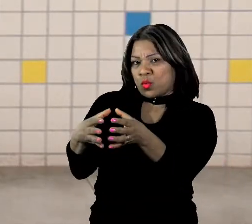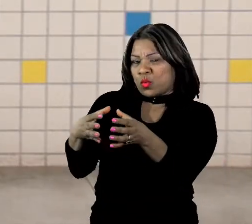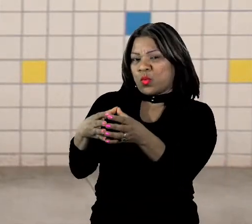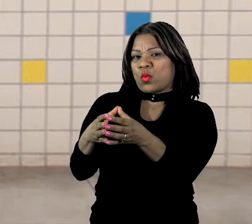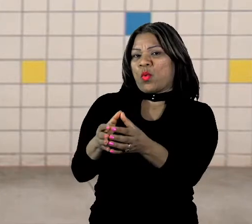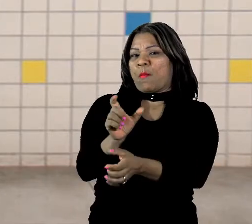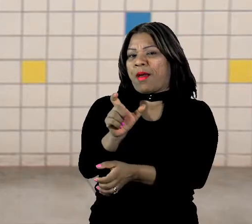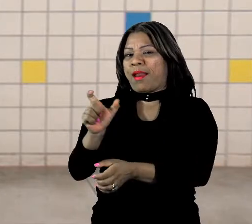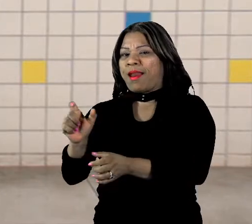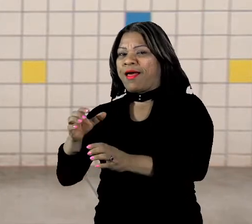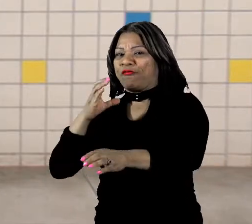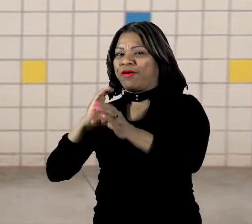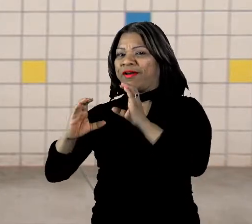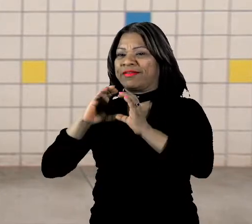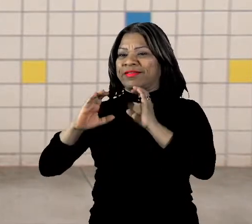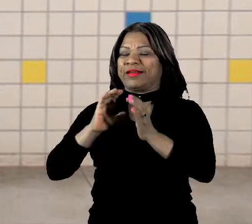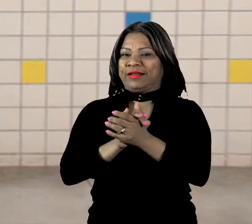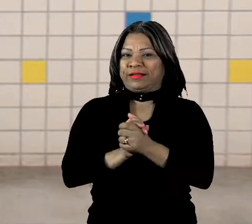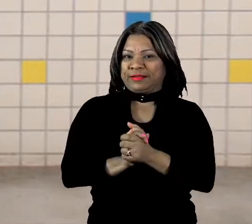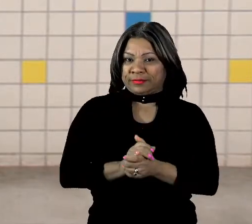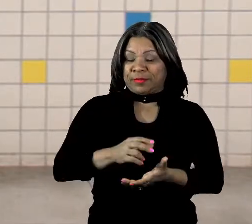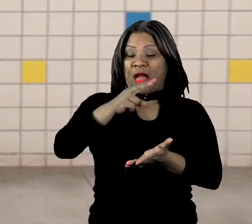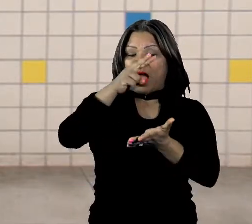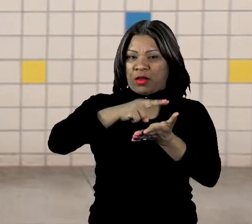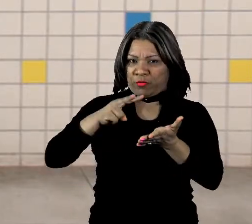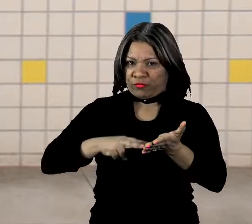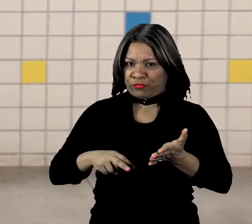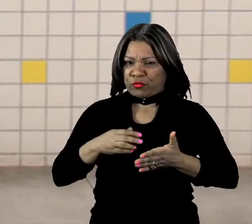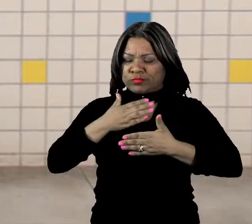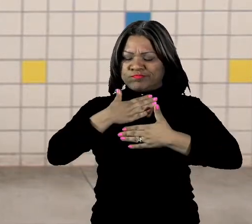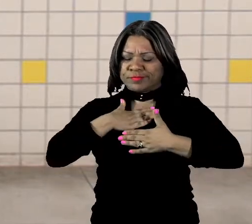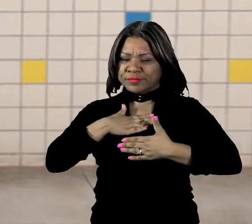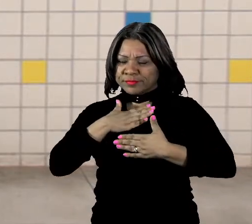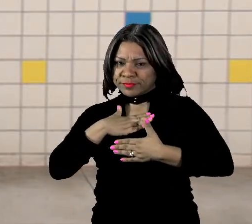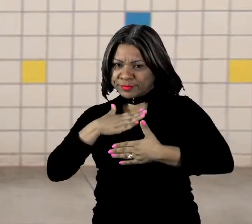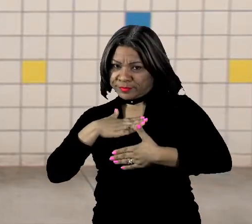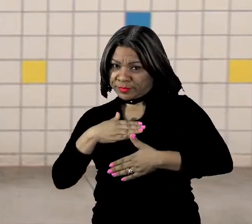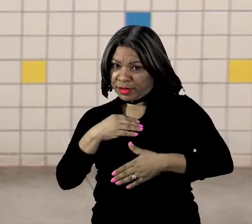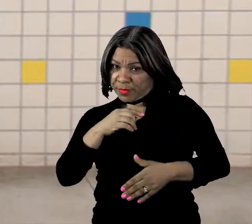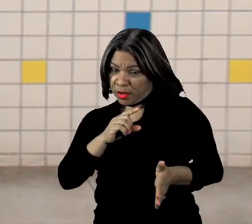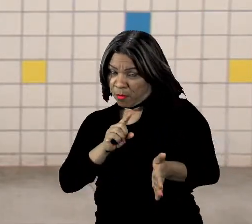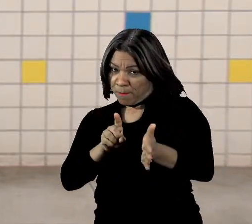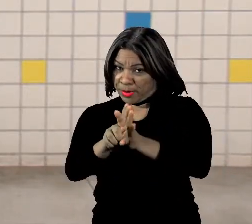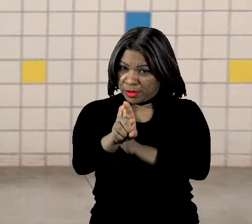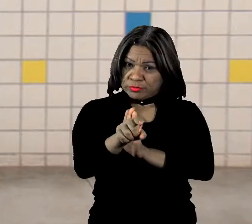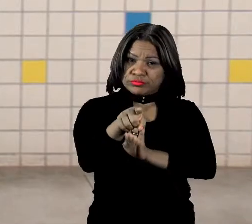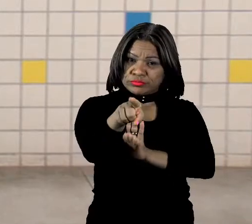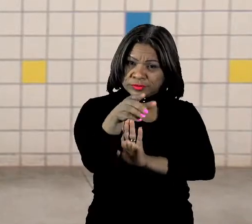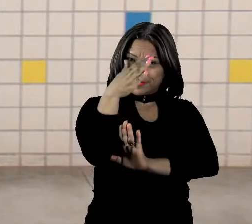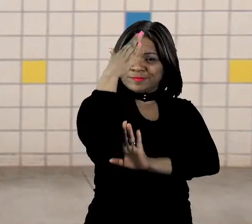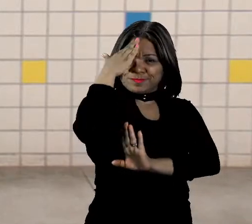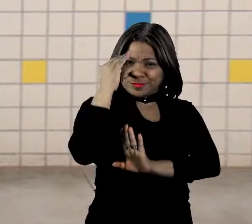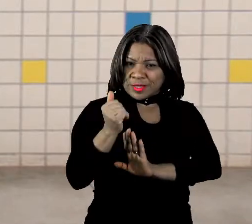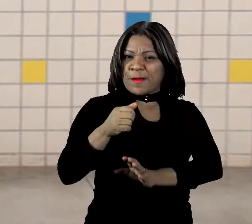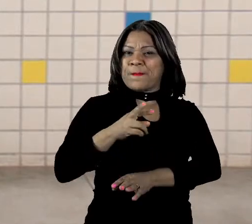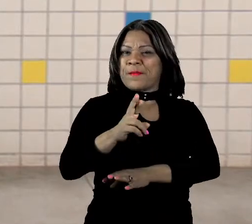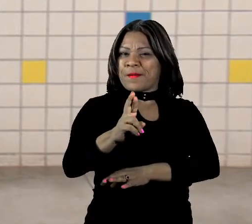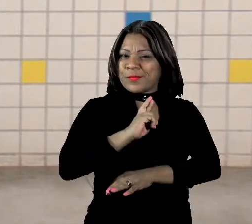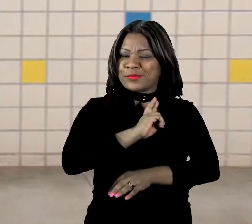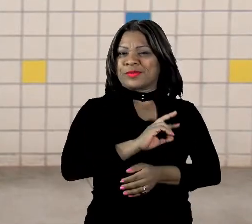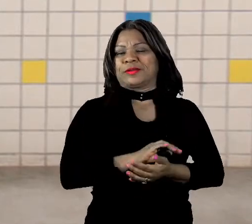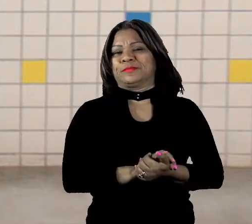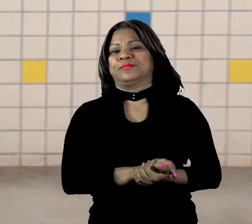vou tentar ler pausadamente, para que vocês, quando eu fizer a pergunta, vocês já saibam responder direitinho. A